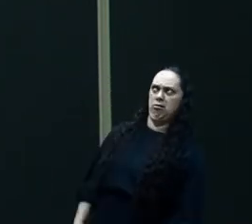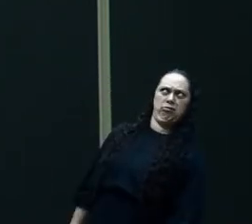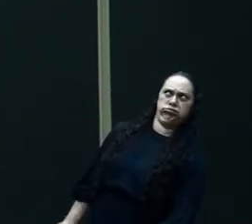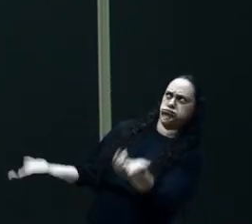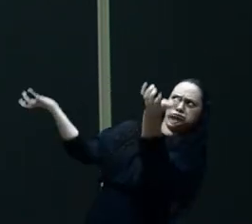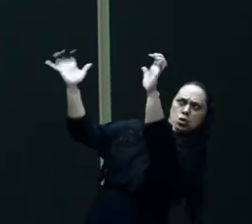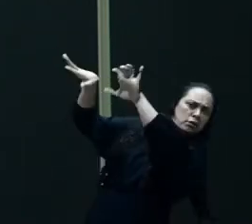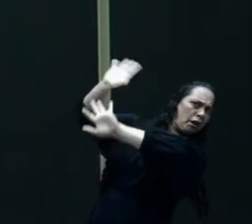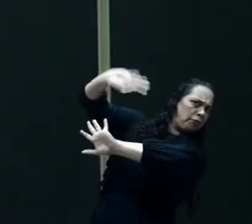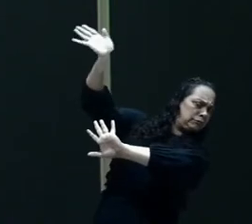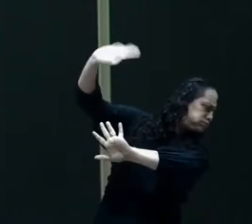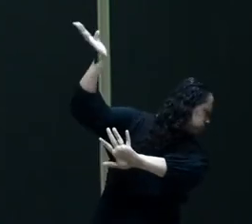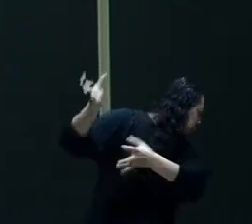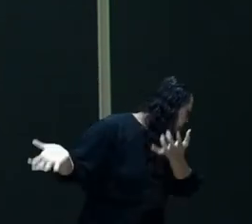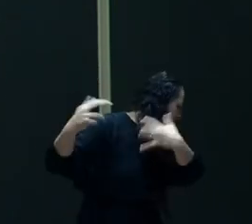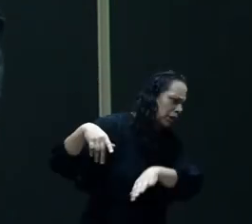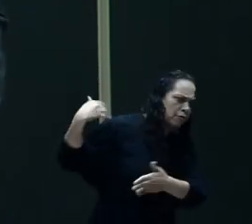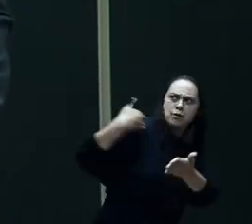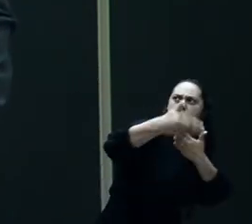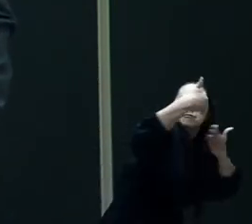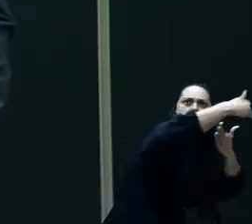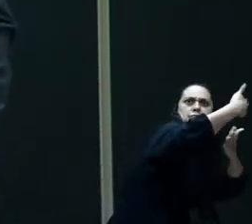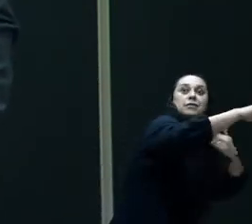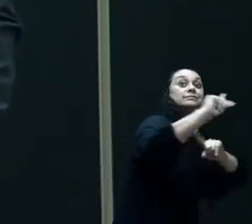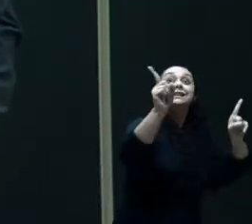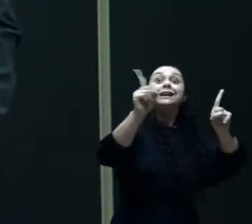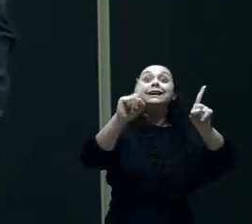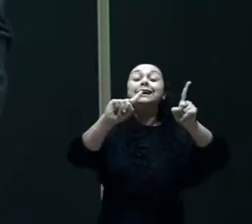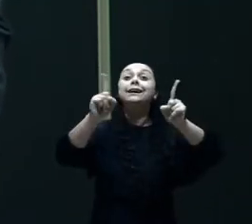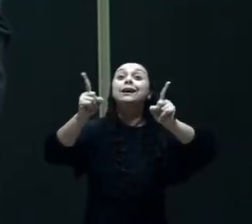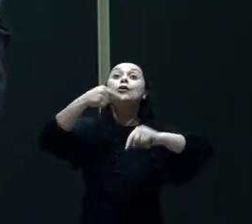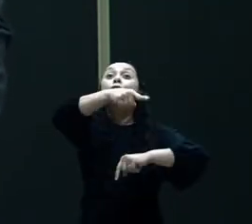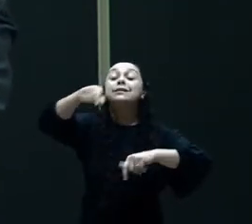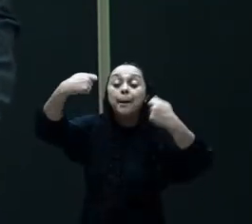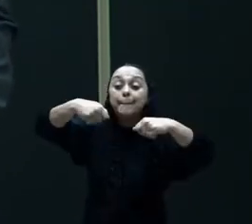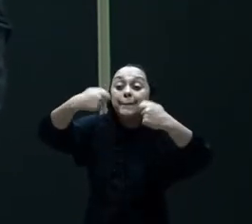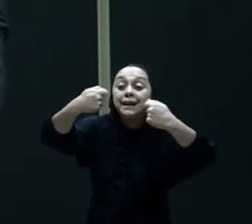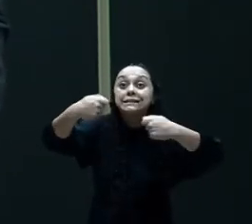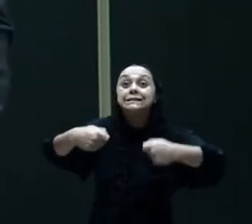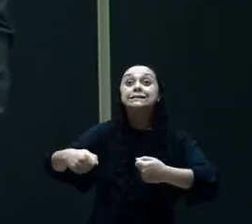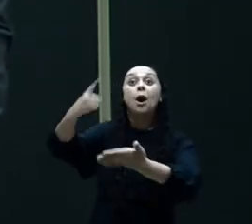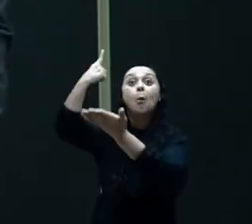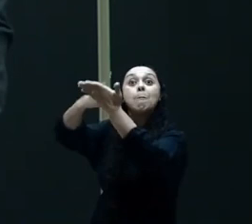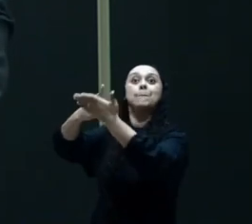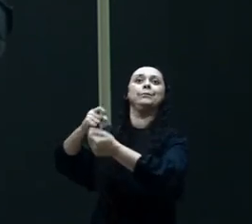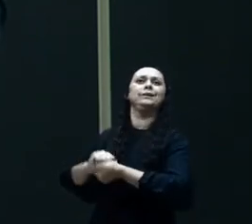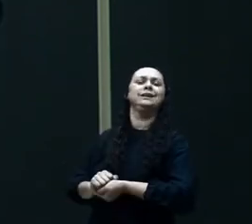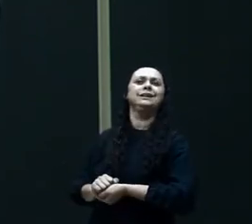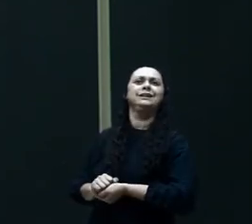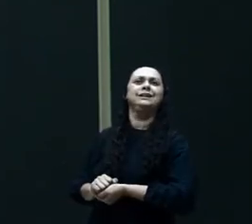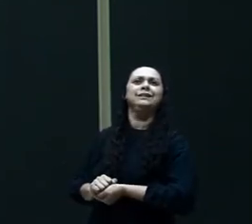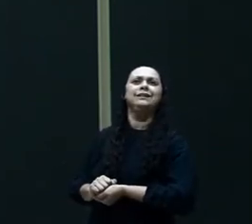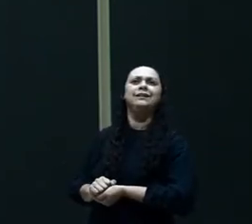Deus não tá te vendo que Deus te esqueceu que Deus cancelou a promessa que fez para você não quem